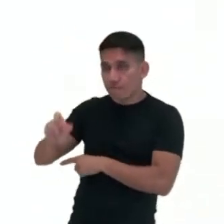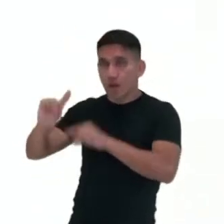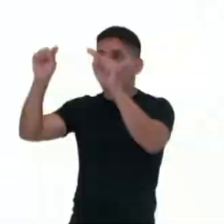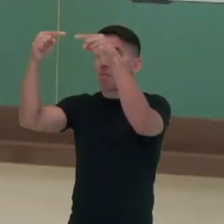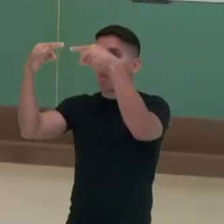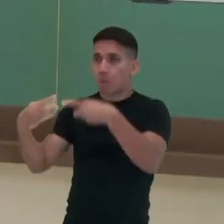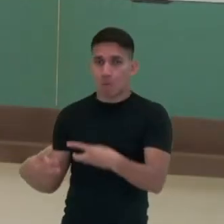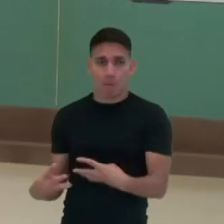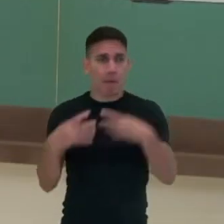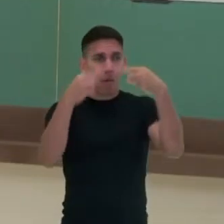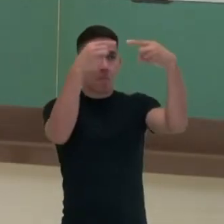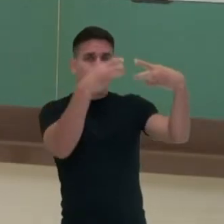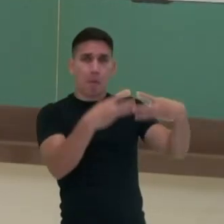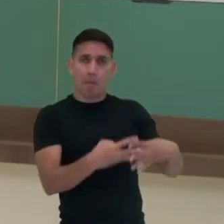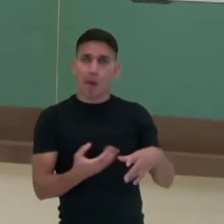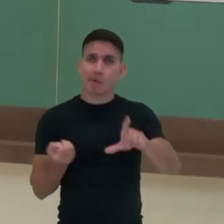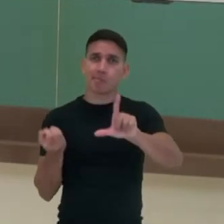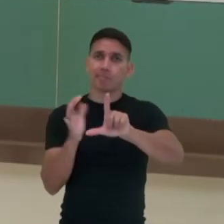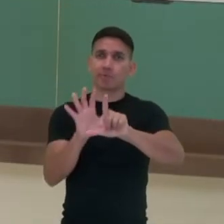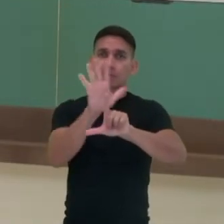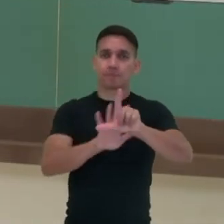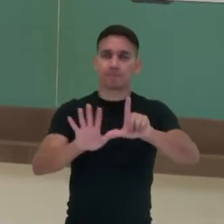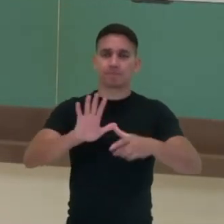tem a representação.